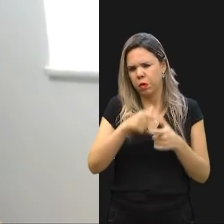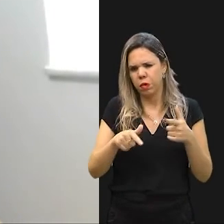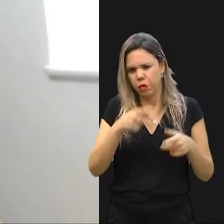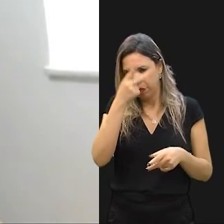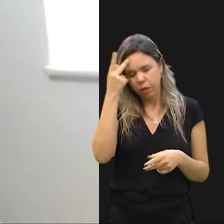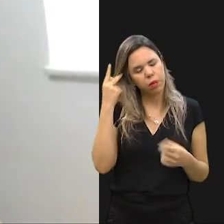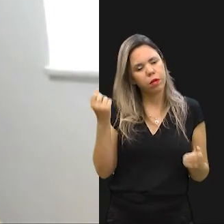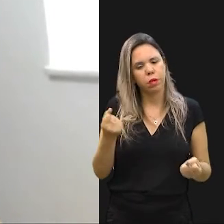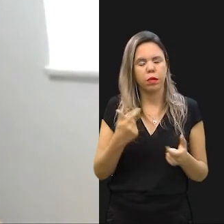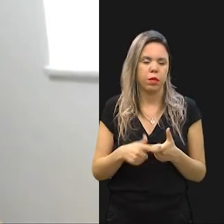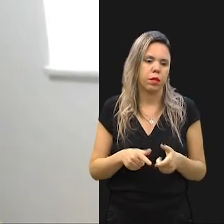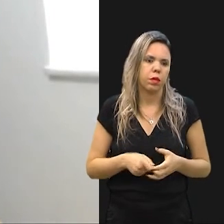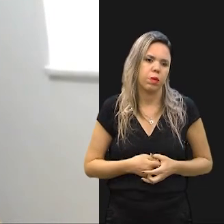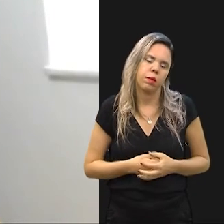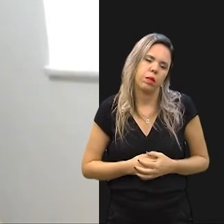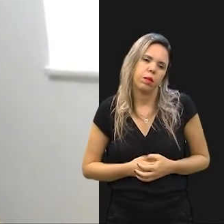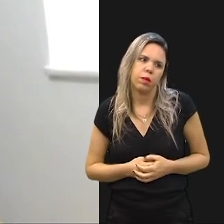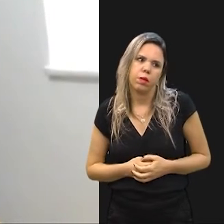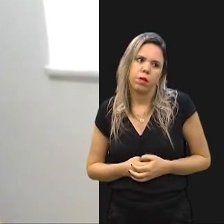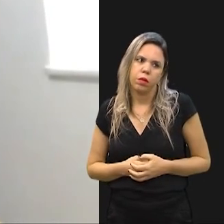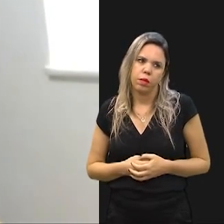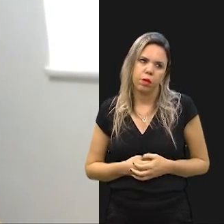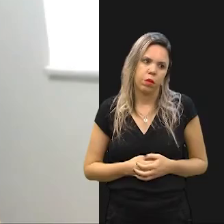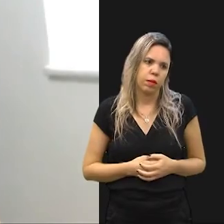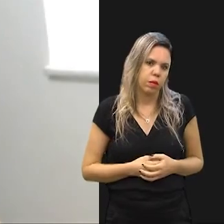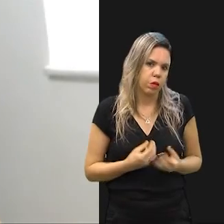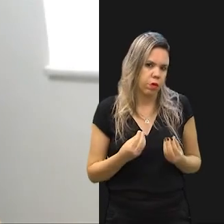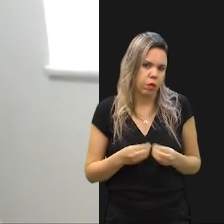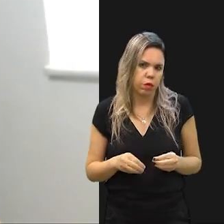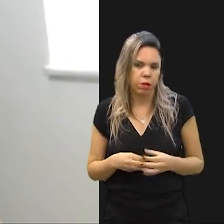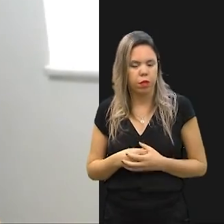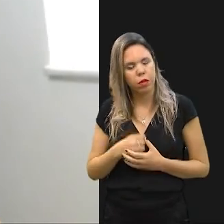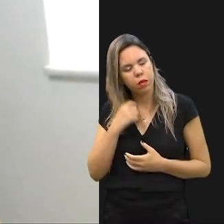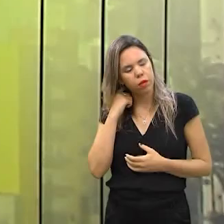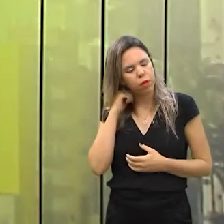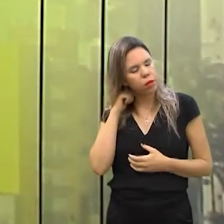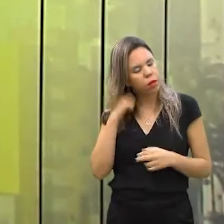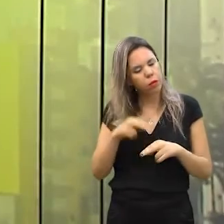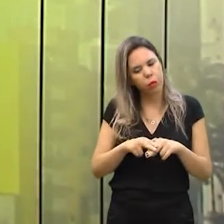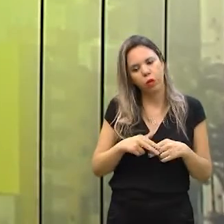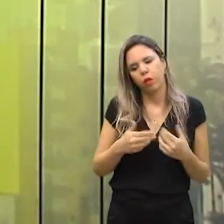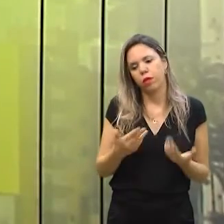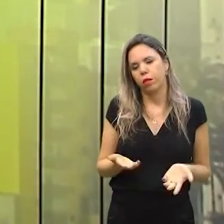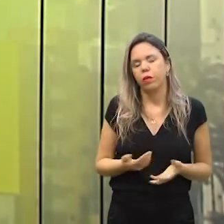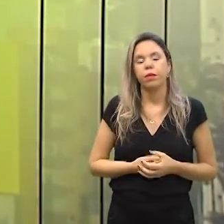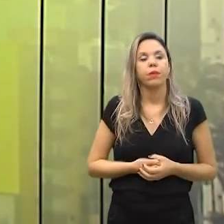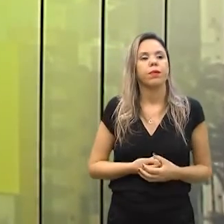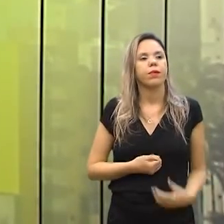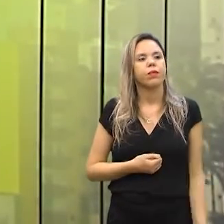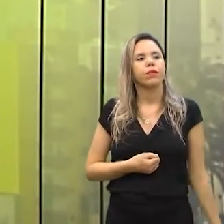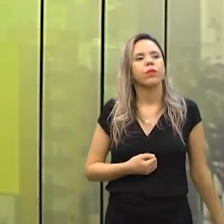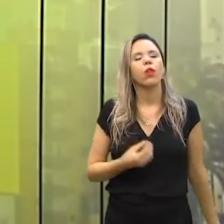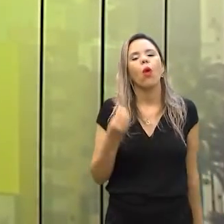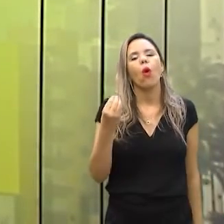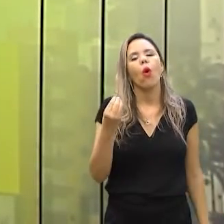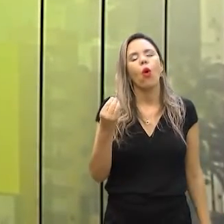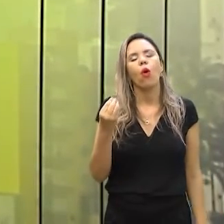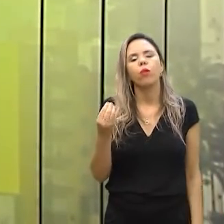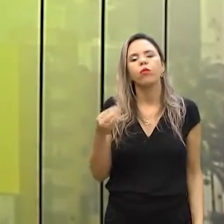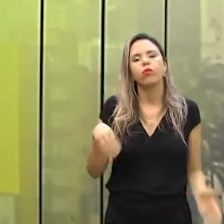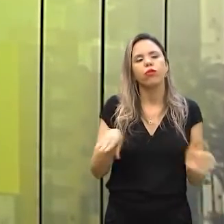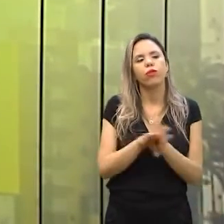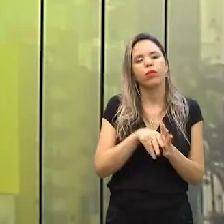podem ser prejudicadas em função disso. E aí, como que isso chega